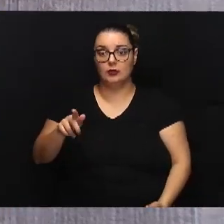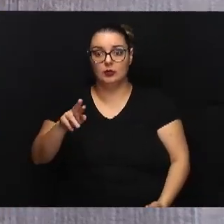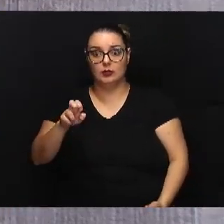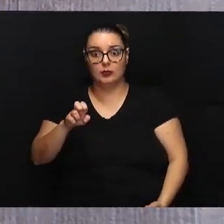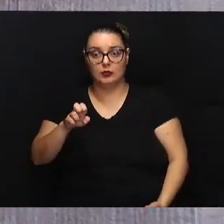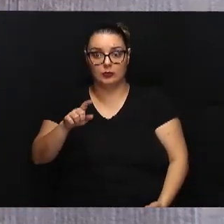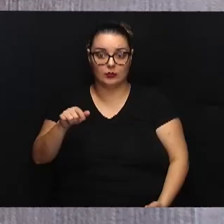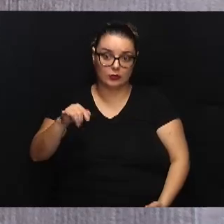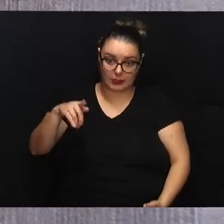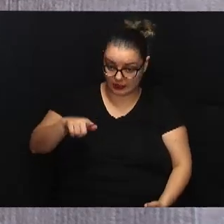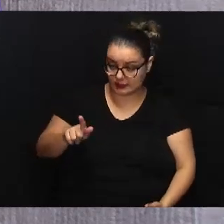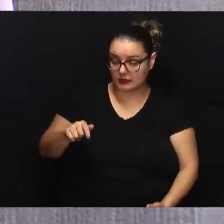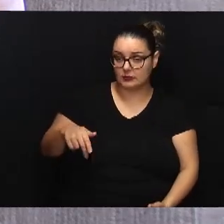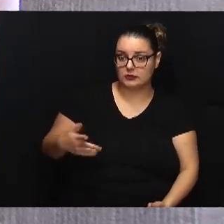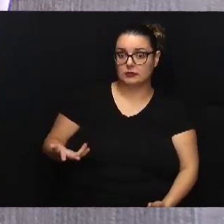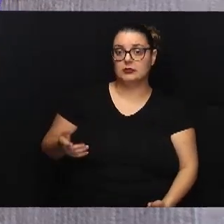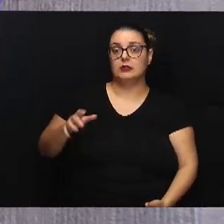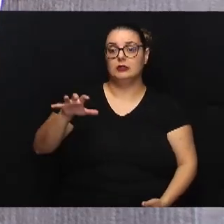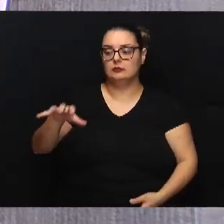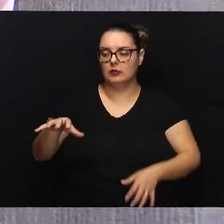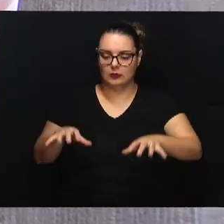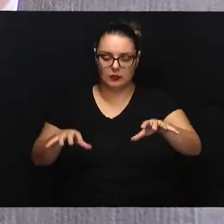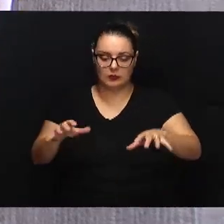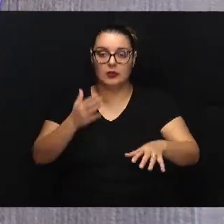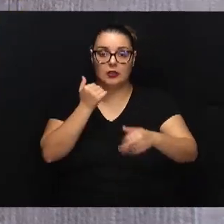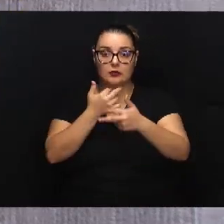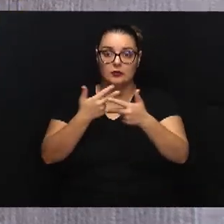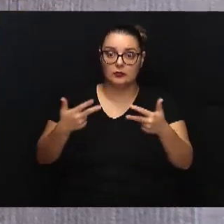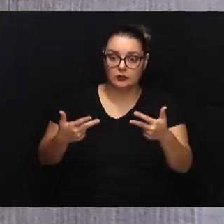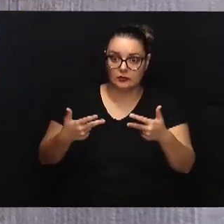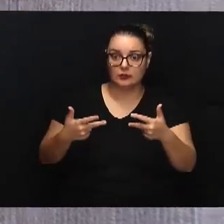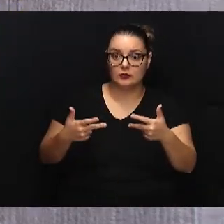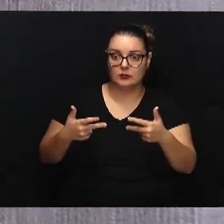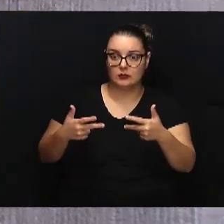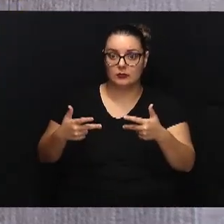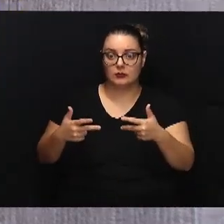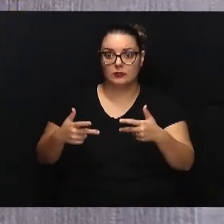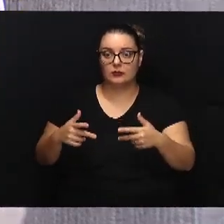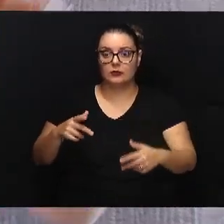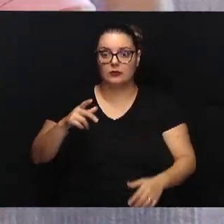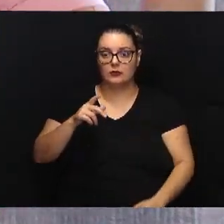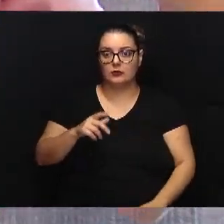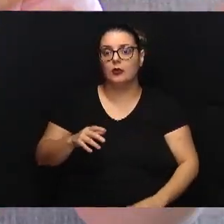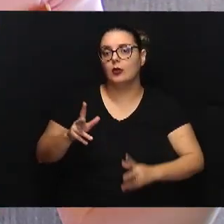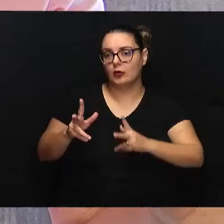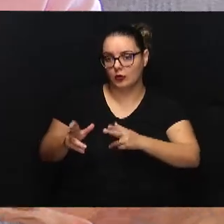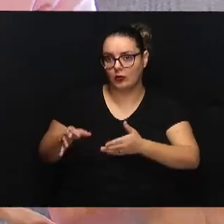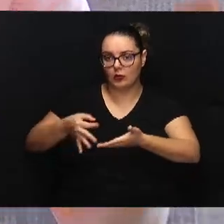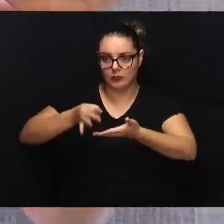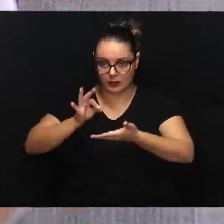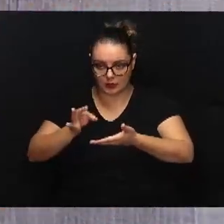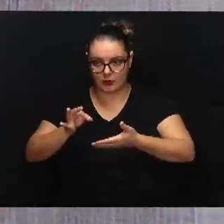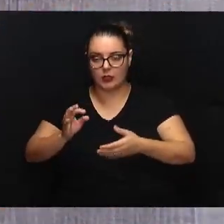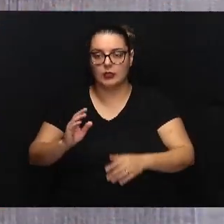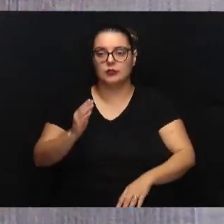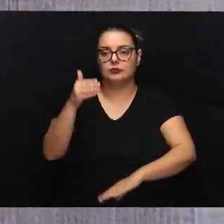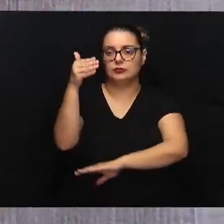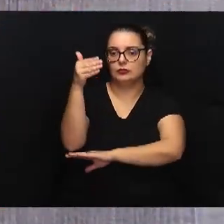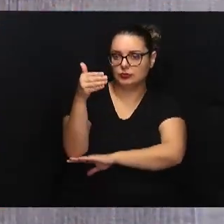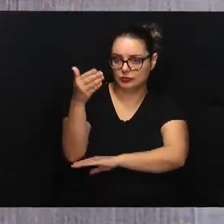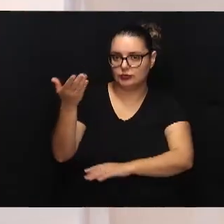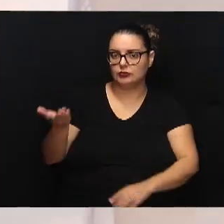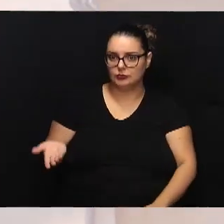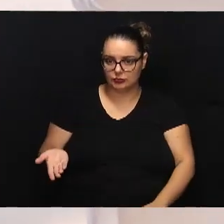é setorizado, né? Então, os alimentos, eles ficam tipo o café da manhã de hotel, tem o lugarzinho dos pães, o lugarzinho